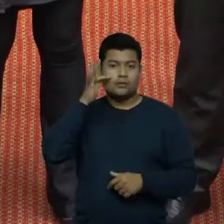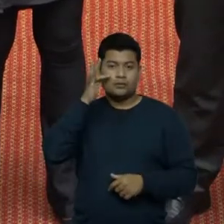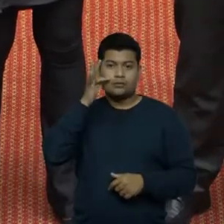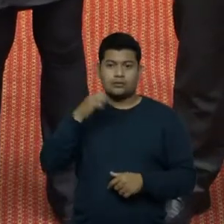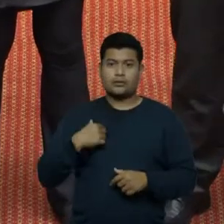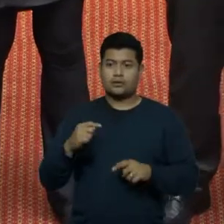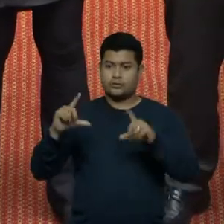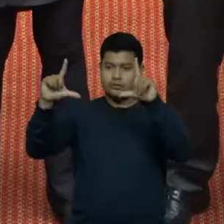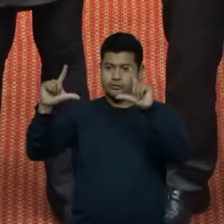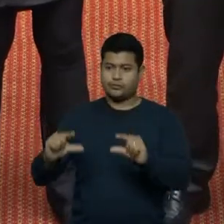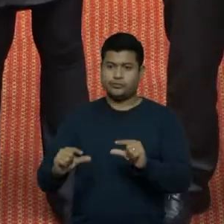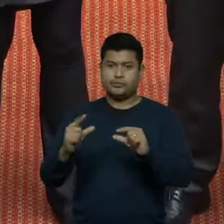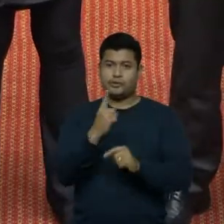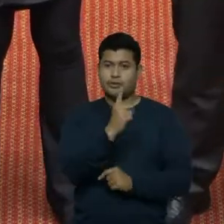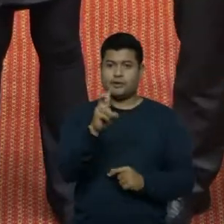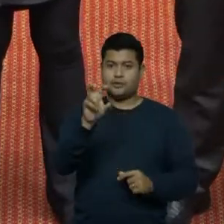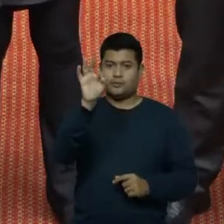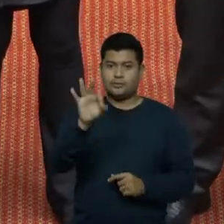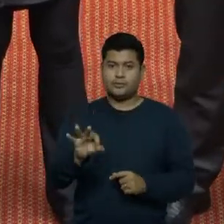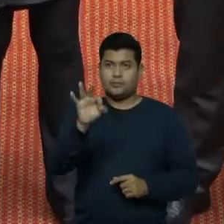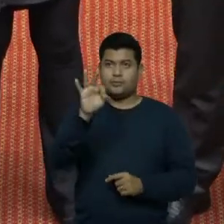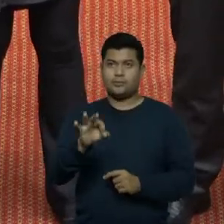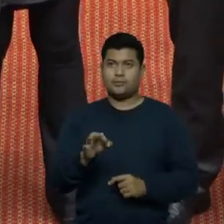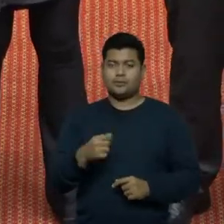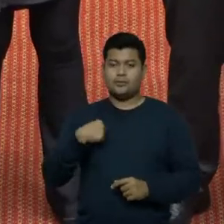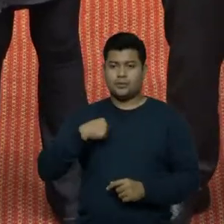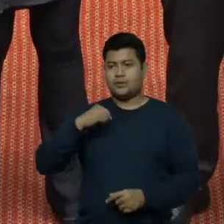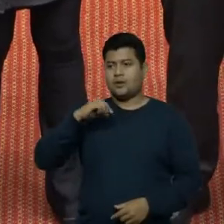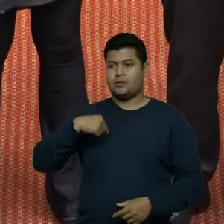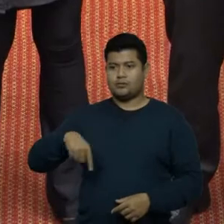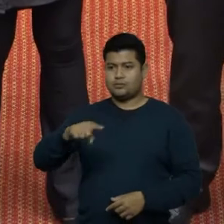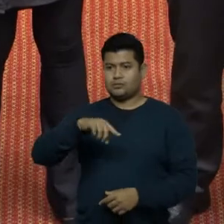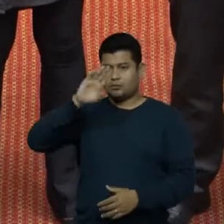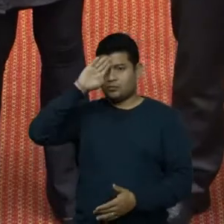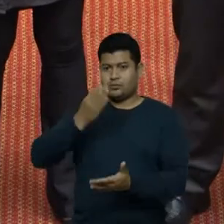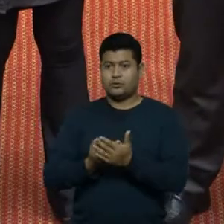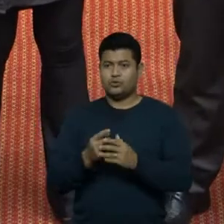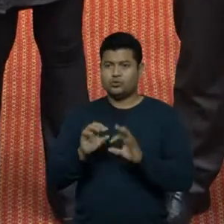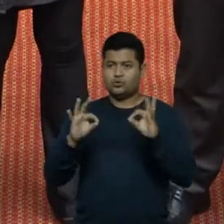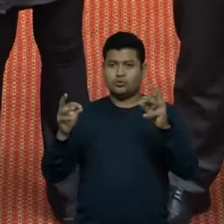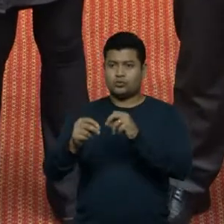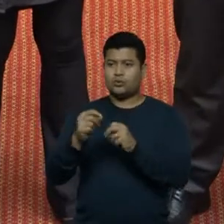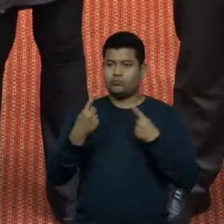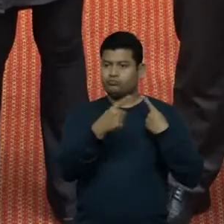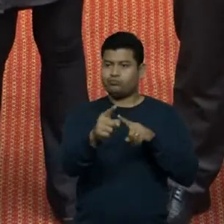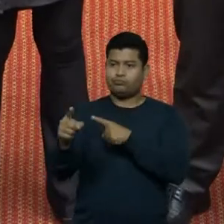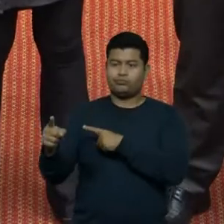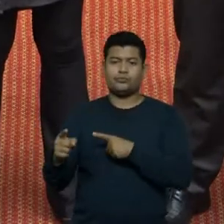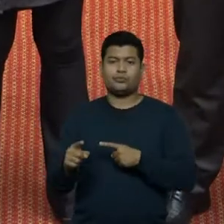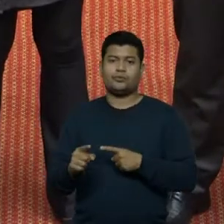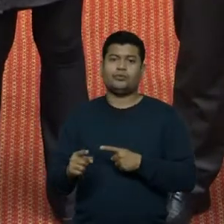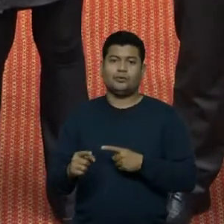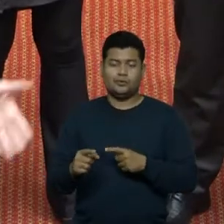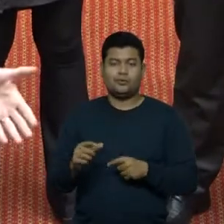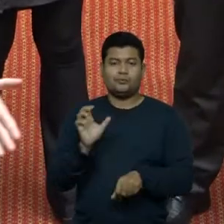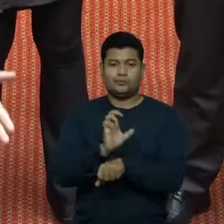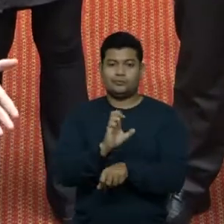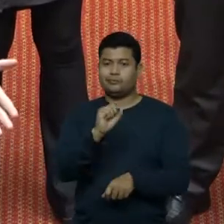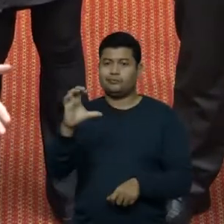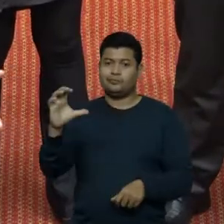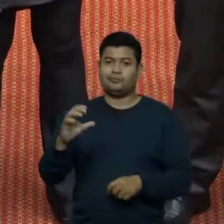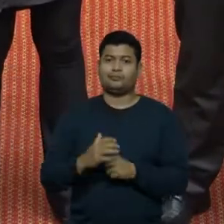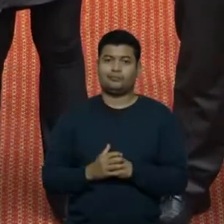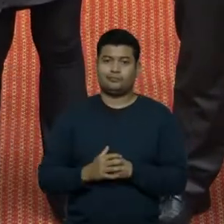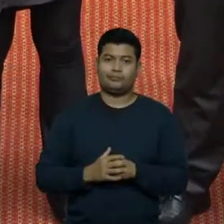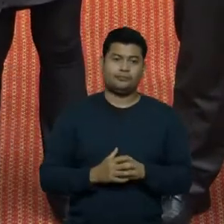o ICMS do combustível e seria o cara e vocês todos seriam acusados o encontra Santa Catarina é isso que tá acontecendo